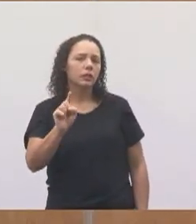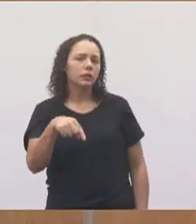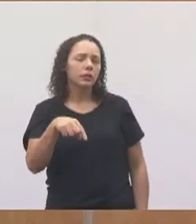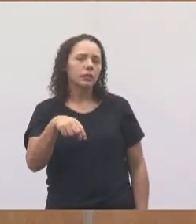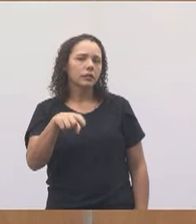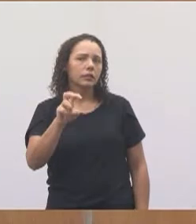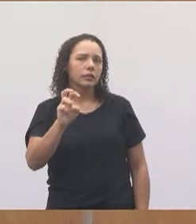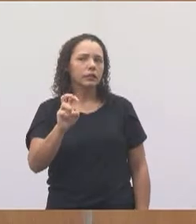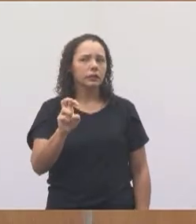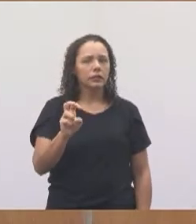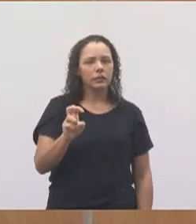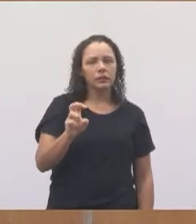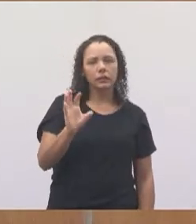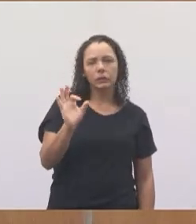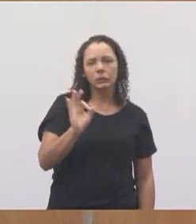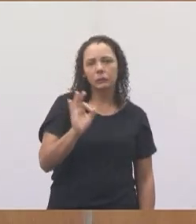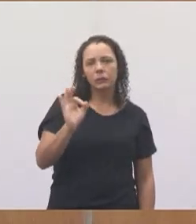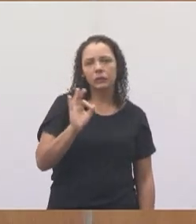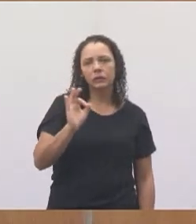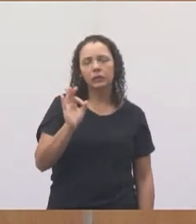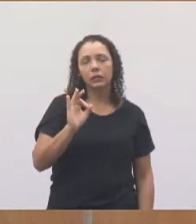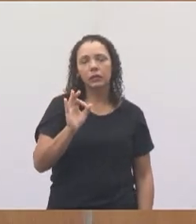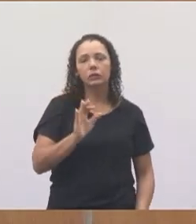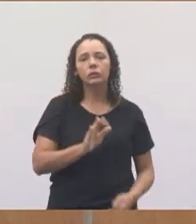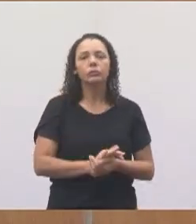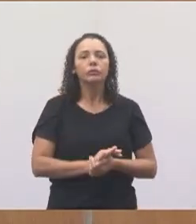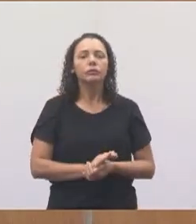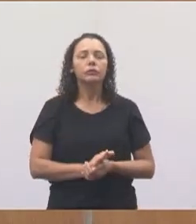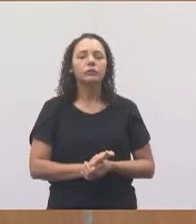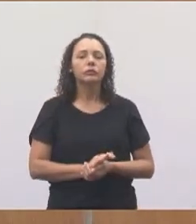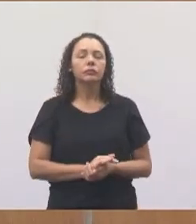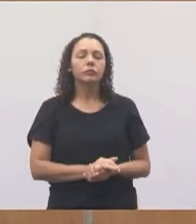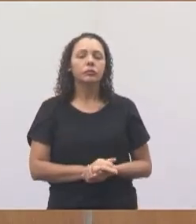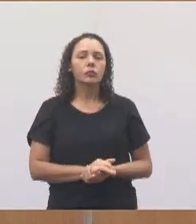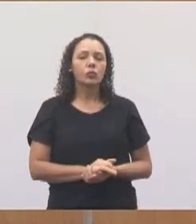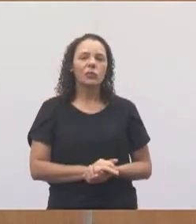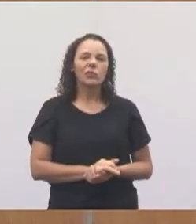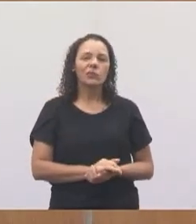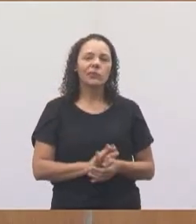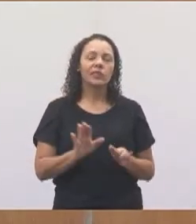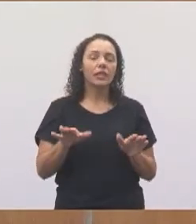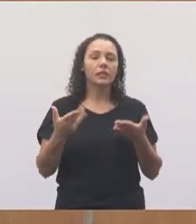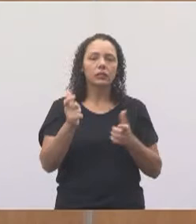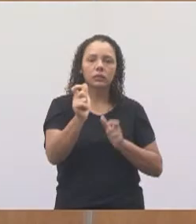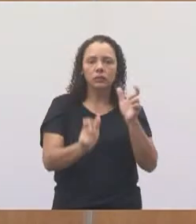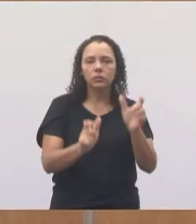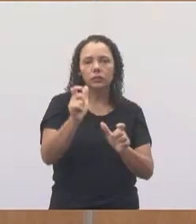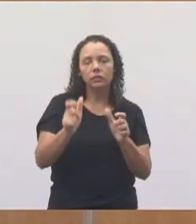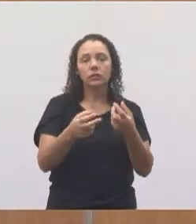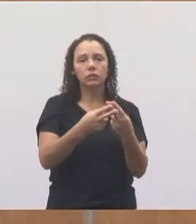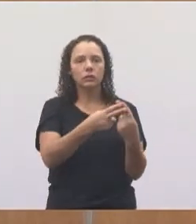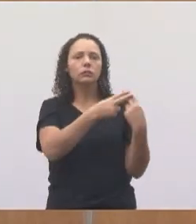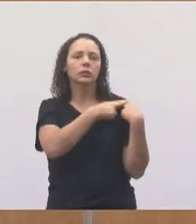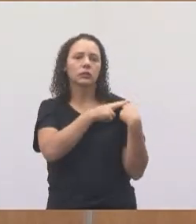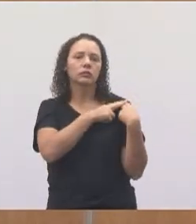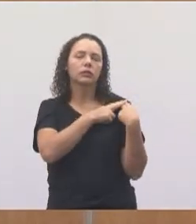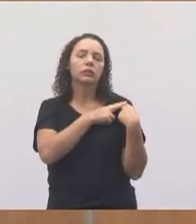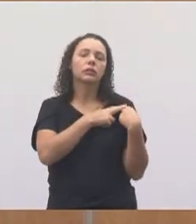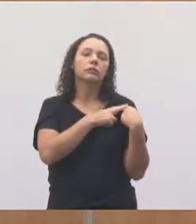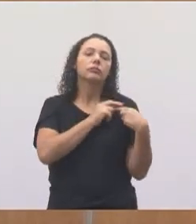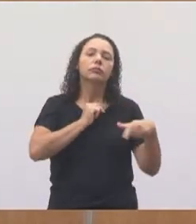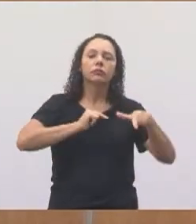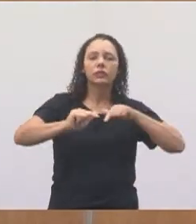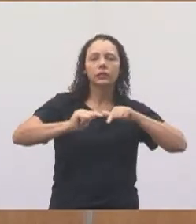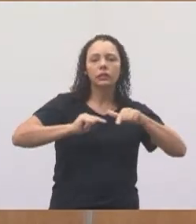19,5%, algumas coisas mais, para manter a saúde financeira do Instituto. Então, são pessoas muito responsáveis que